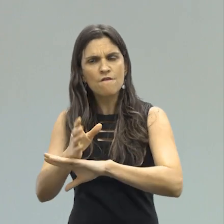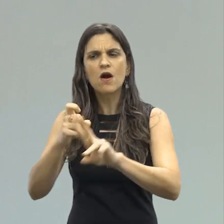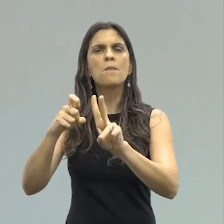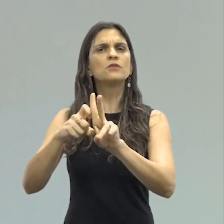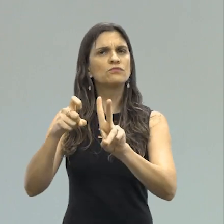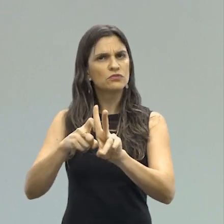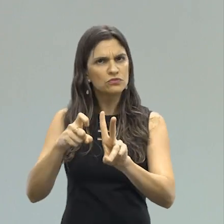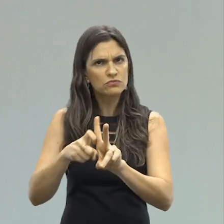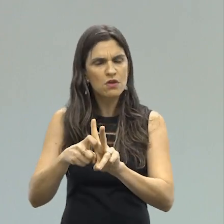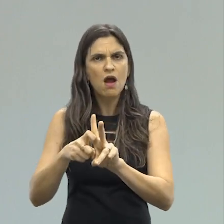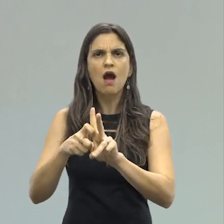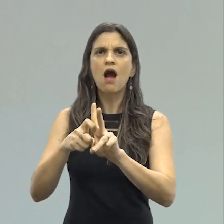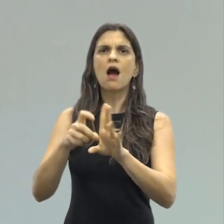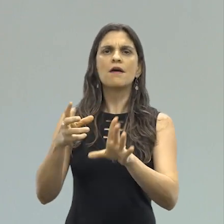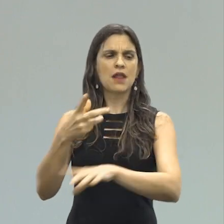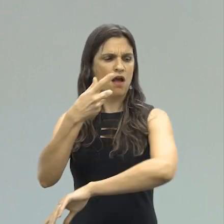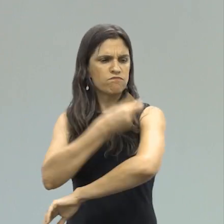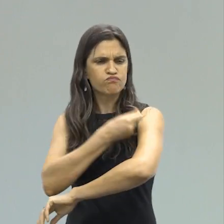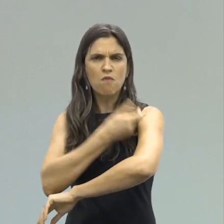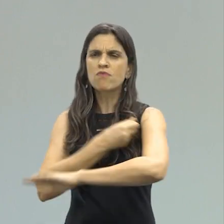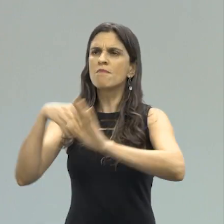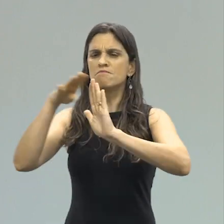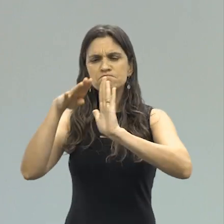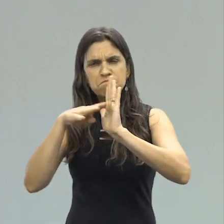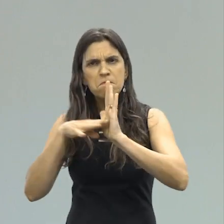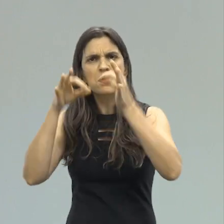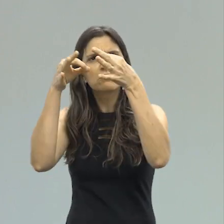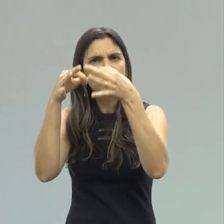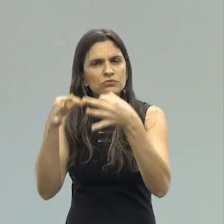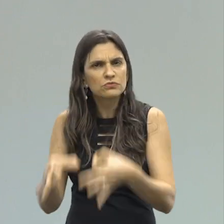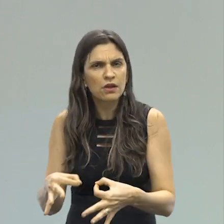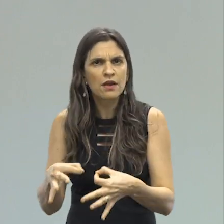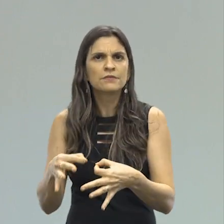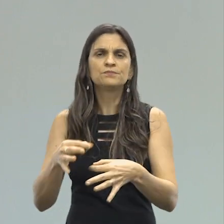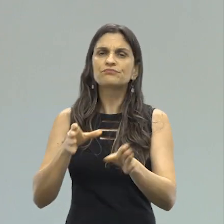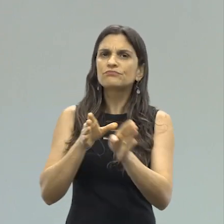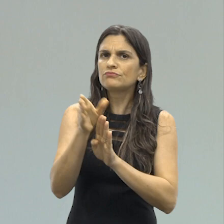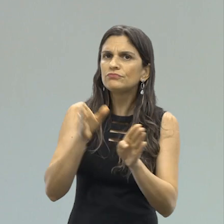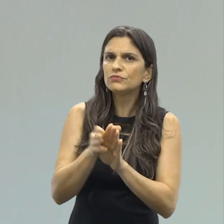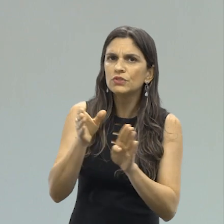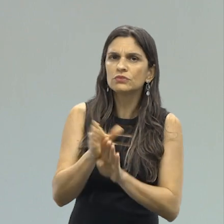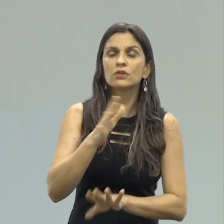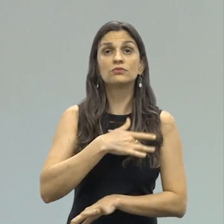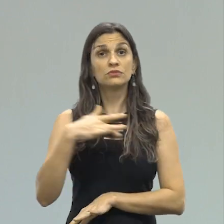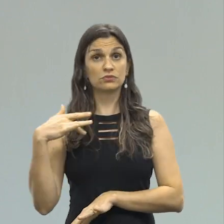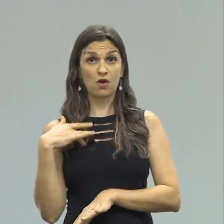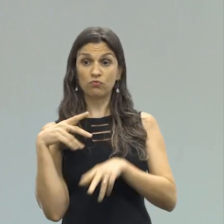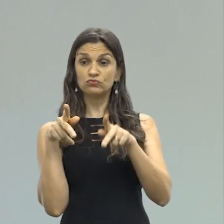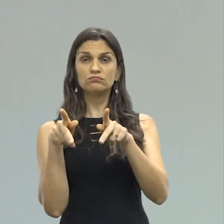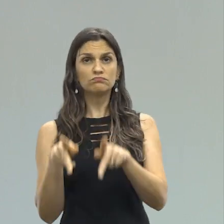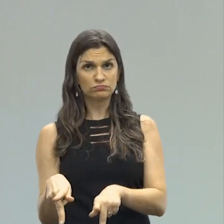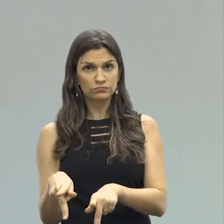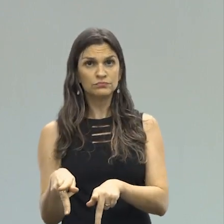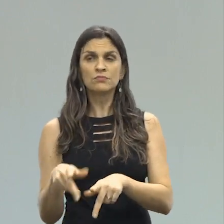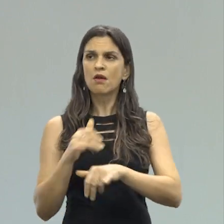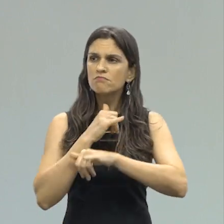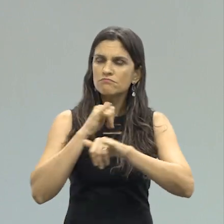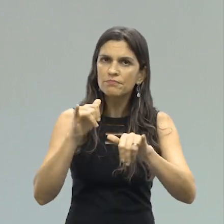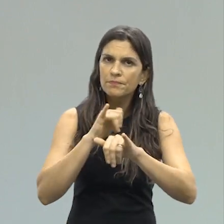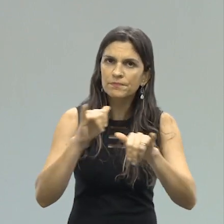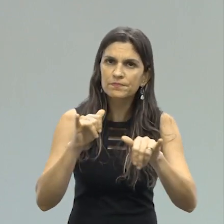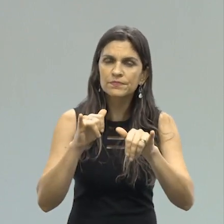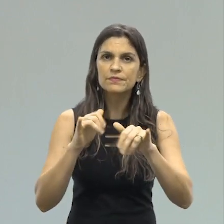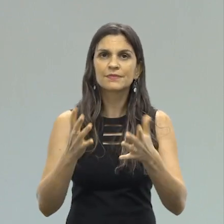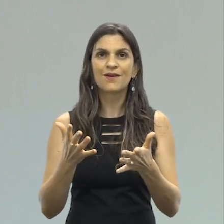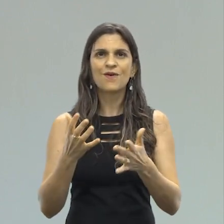médico veterinário, fazer as vacinações adequadas, a orientação de saúde pública que a gente sempre passa para as pessoas. Ou seja, hoje o animal ele tem